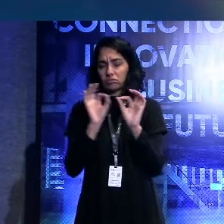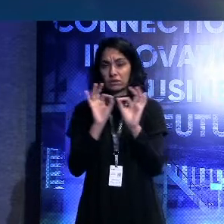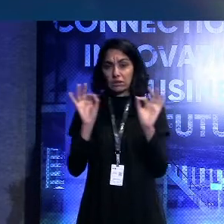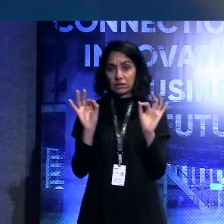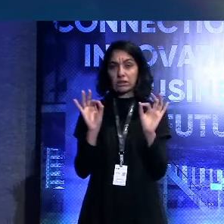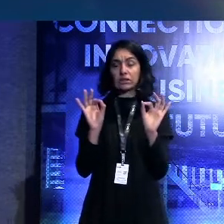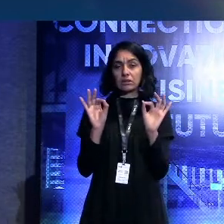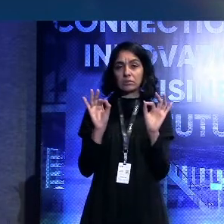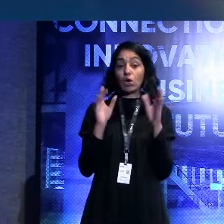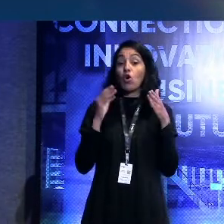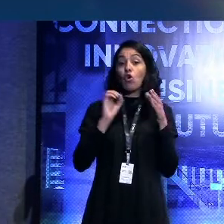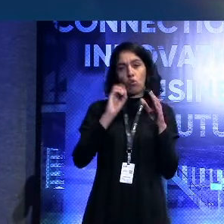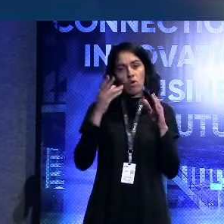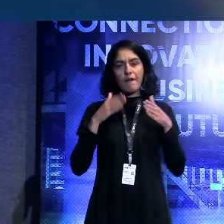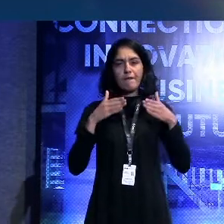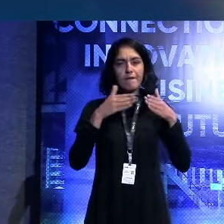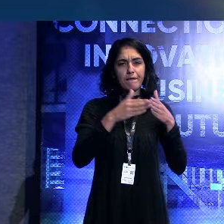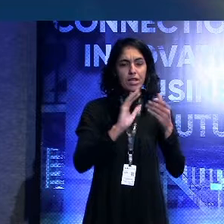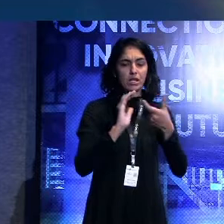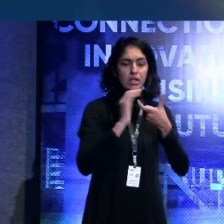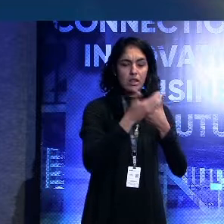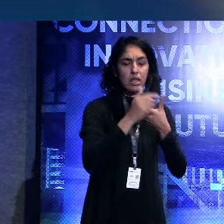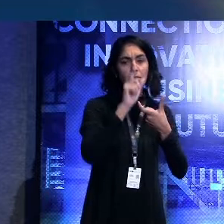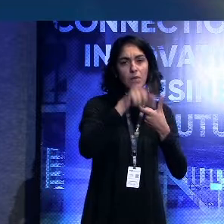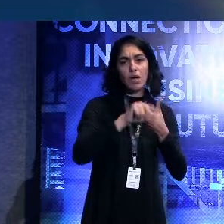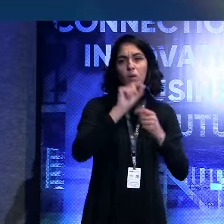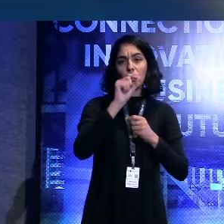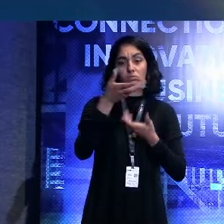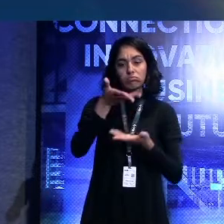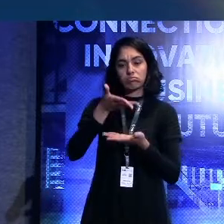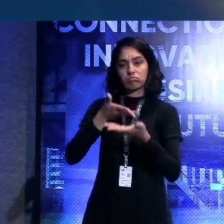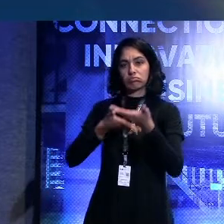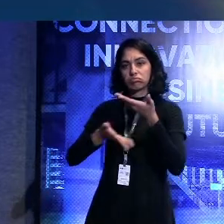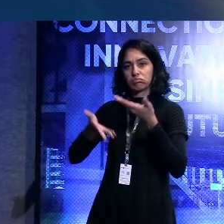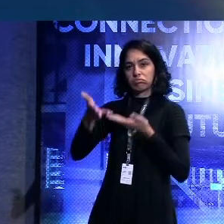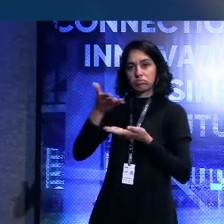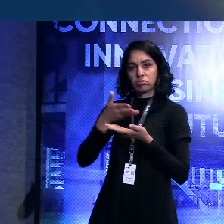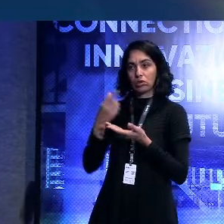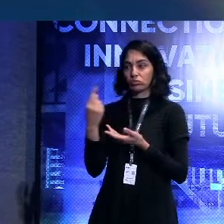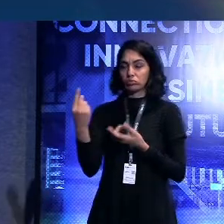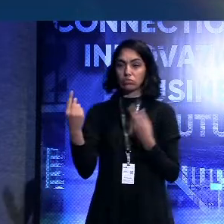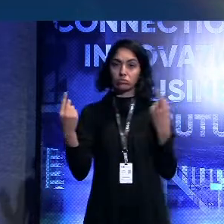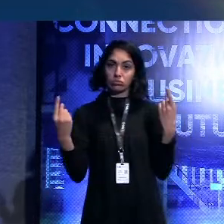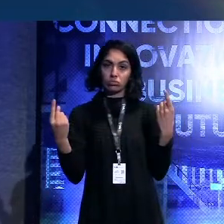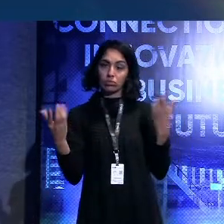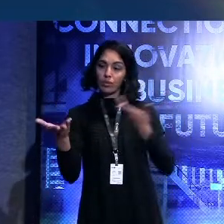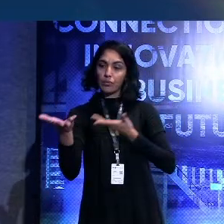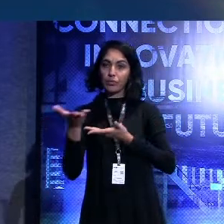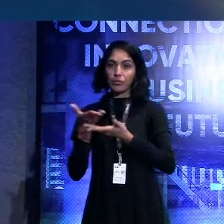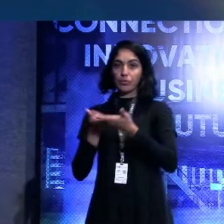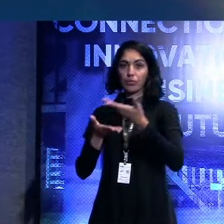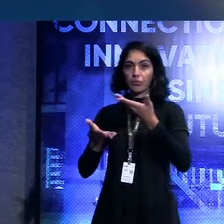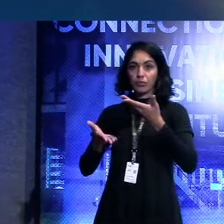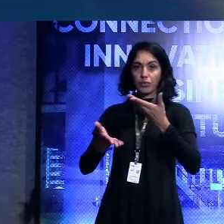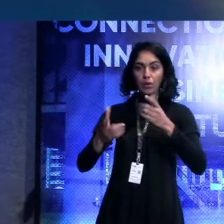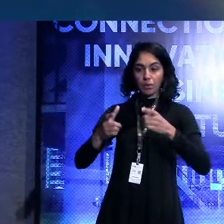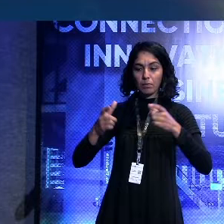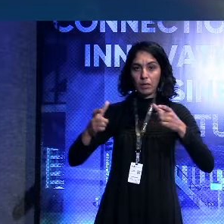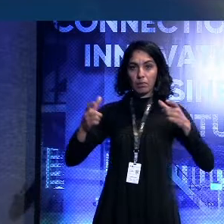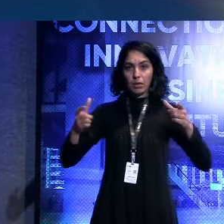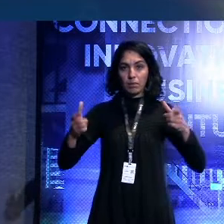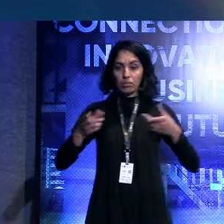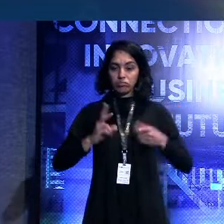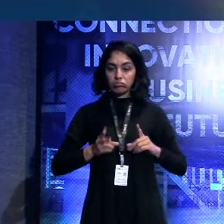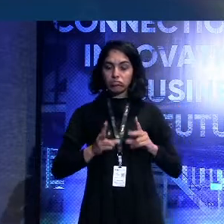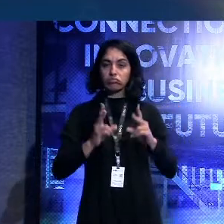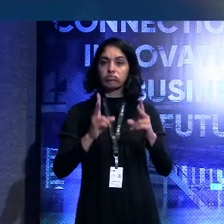mais específica, é ali onde a gente tem uma troca entre seres, entre unidades, entre indivíduos, gerando o crescimento, a manutenção e a estabilidade